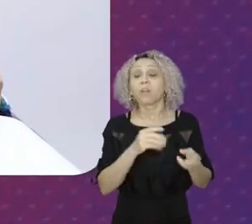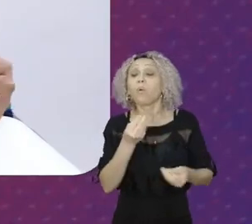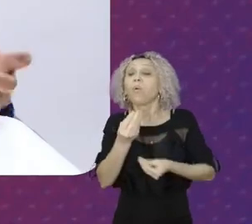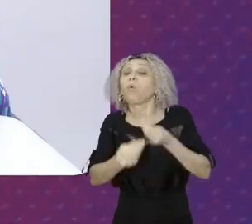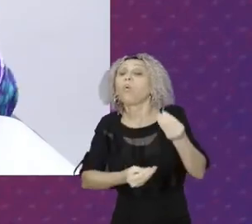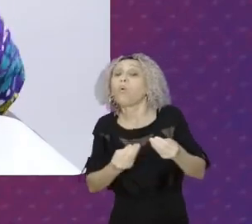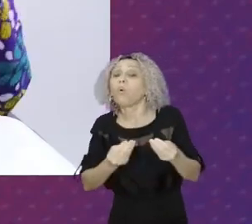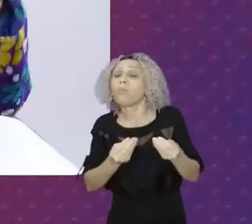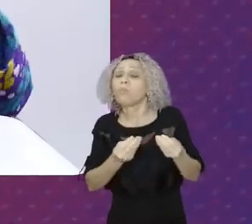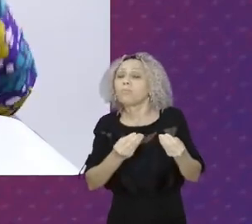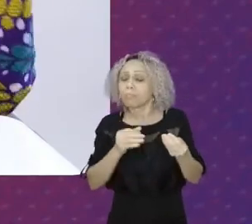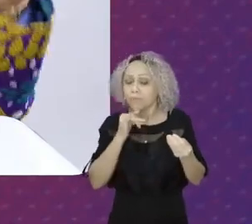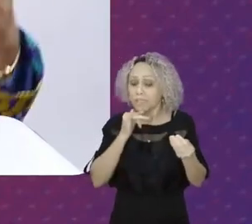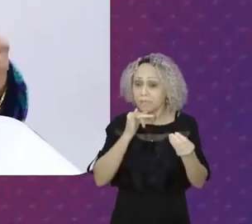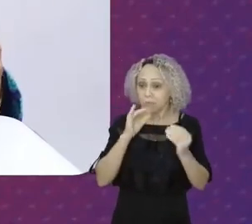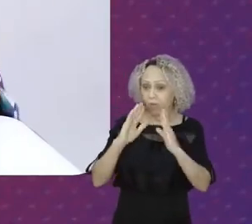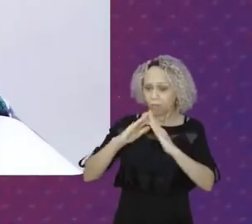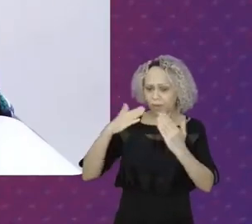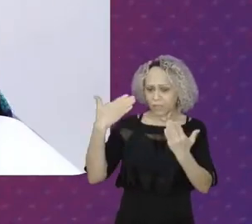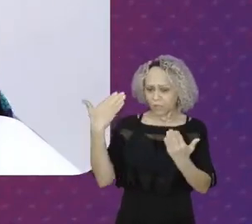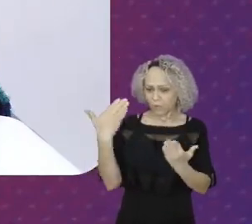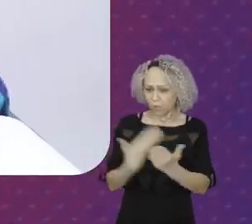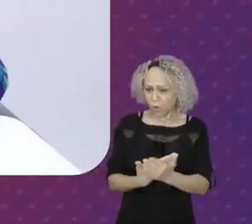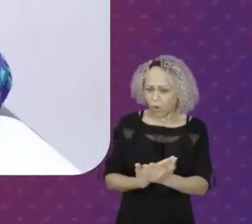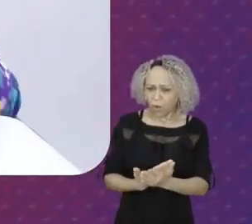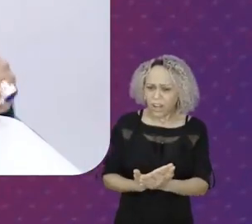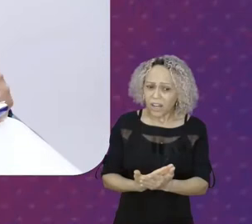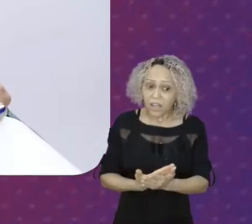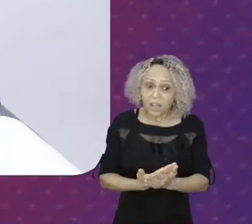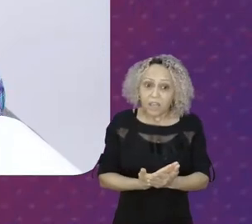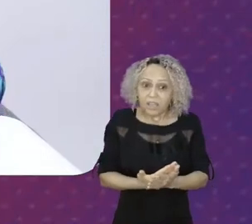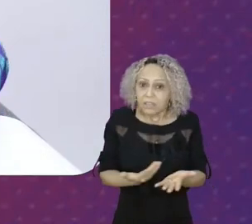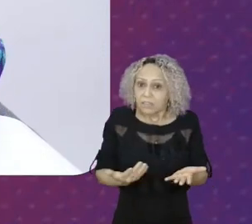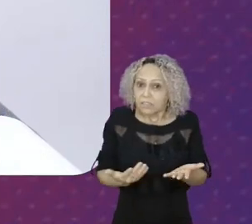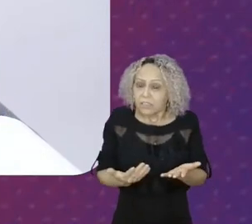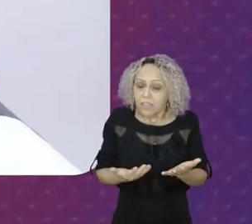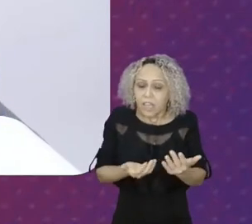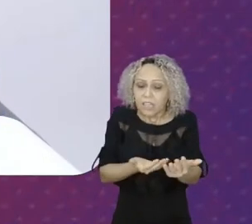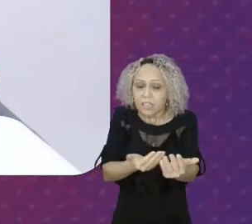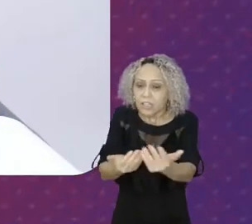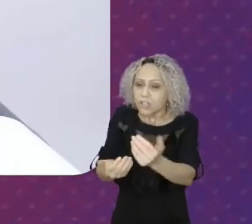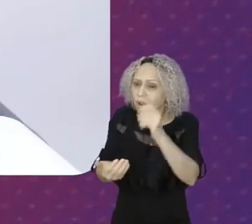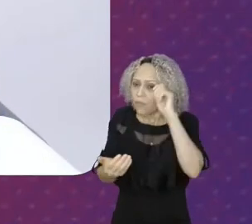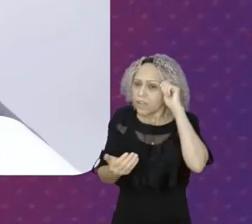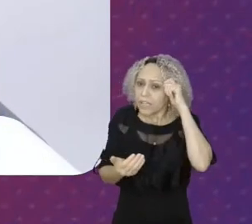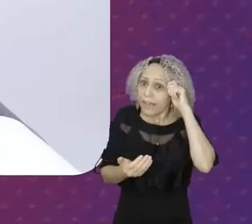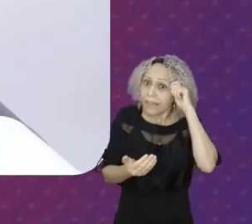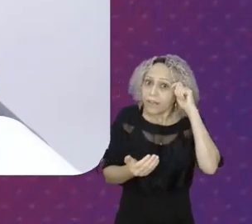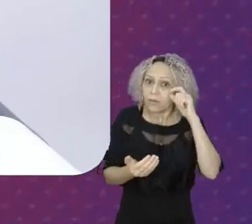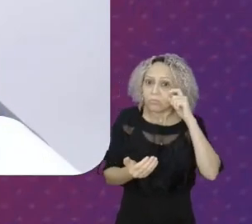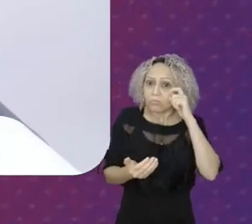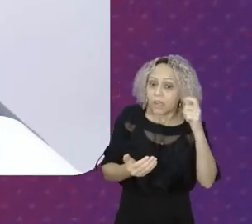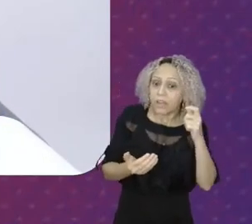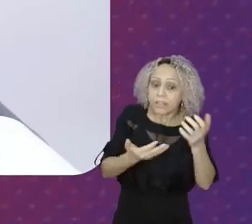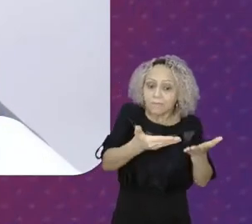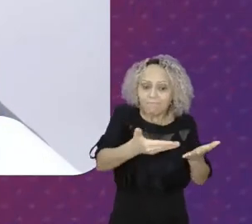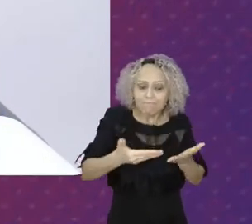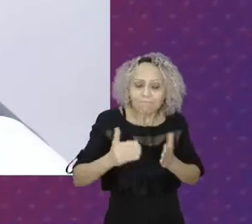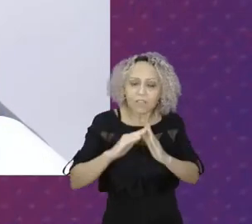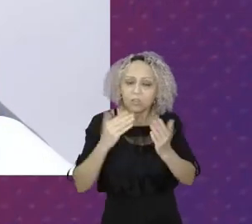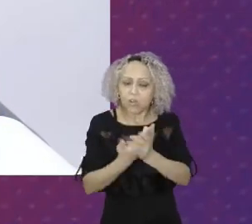esses jovens, né? Que atraia. Né? Isso passa por enfrentar o racismo, o